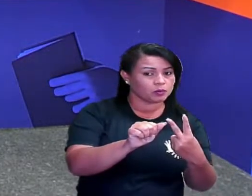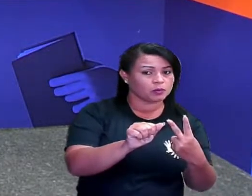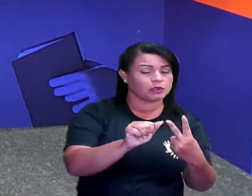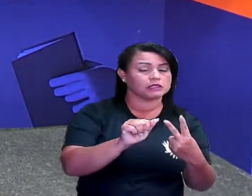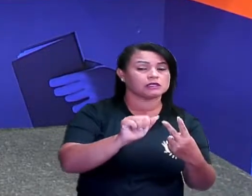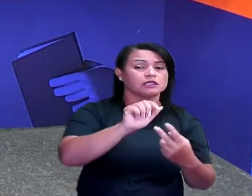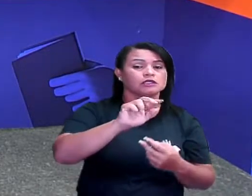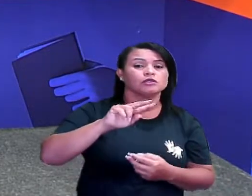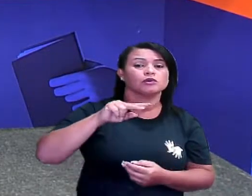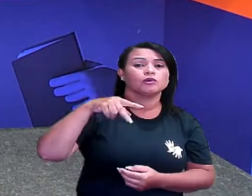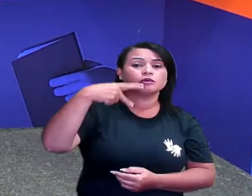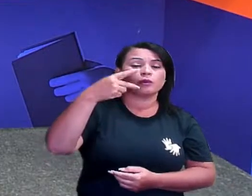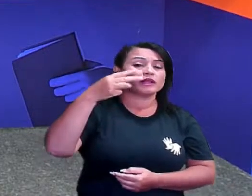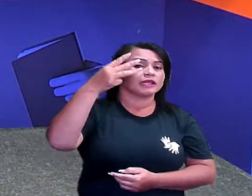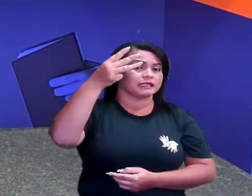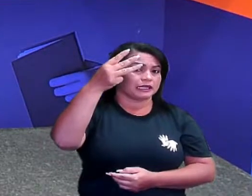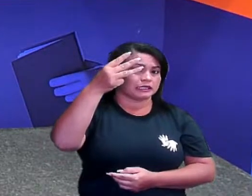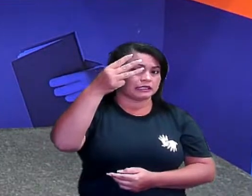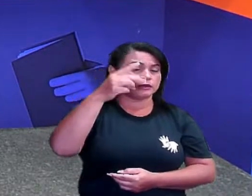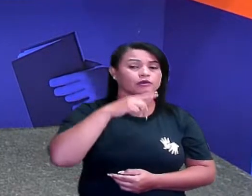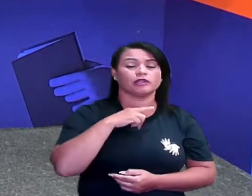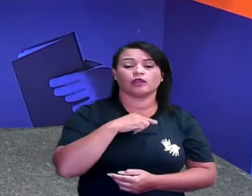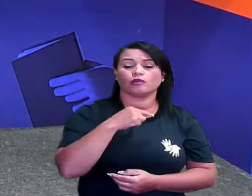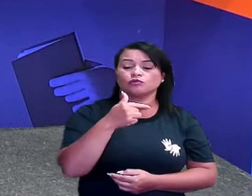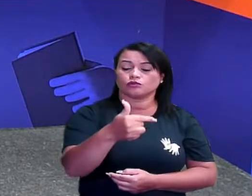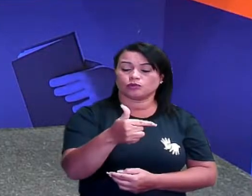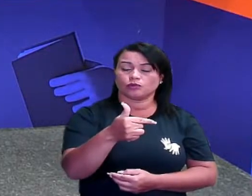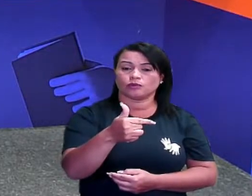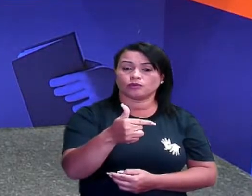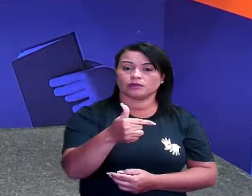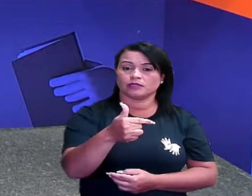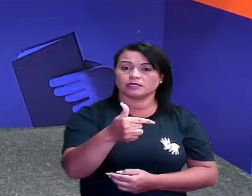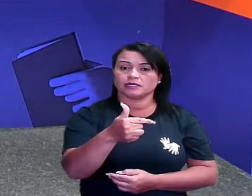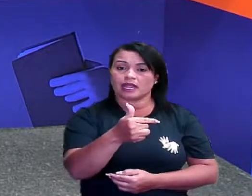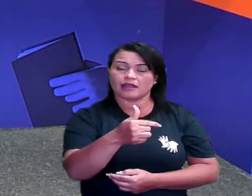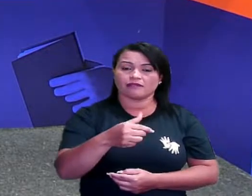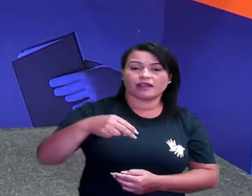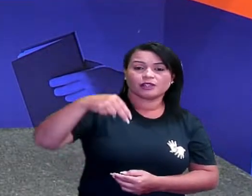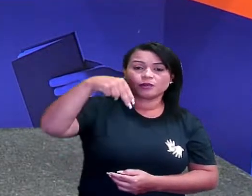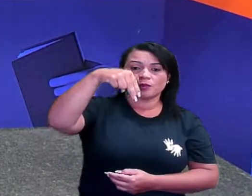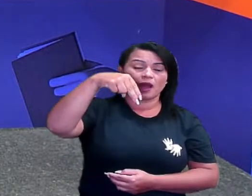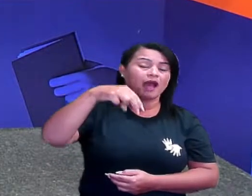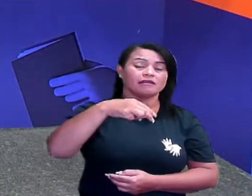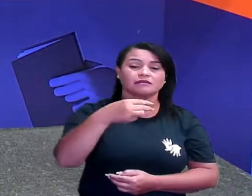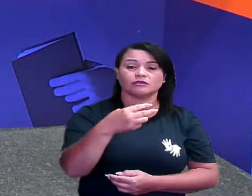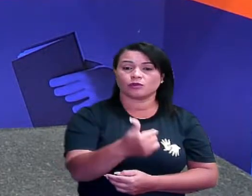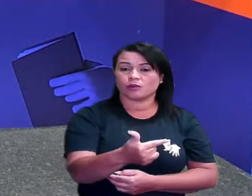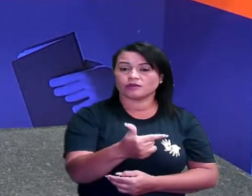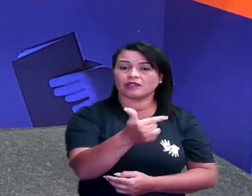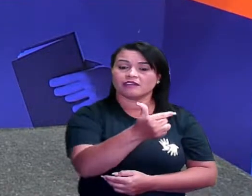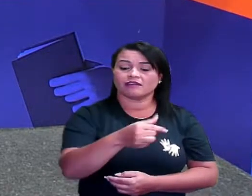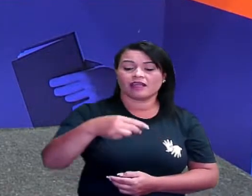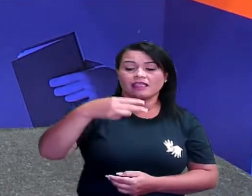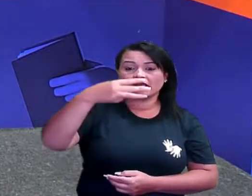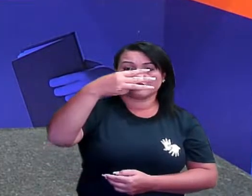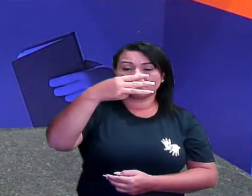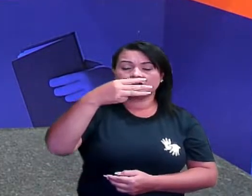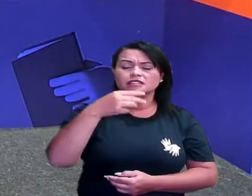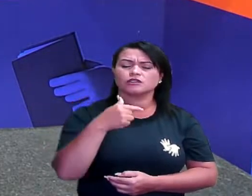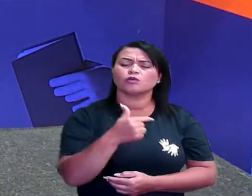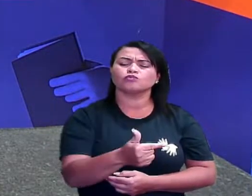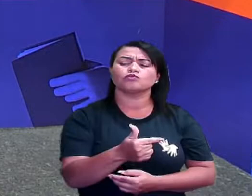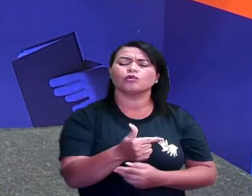quem? 3, tá? Então, eu tenho 2 elevado a 3. Então, eu vou querer o 2, que é a minha base,